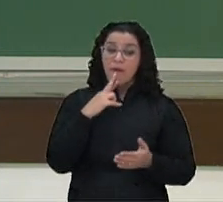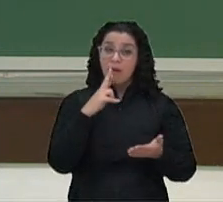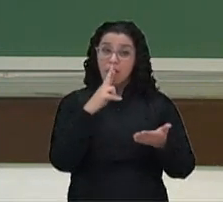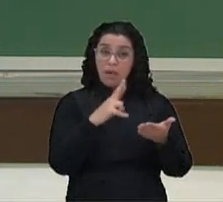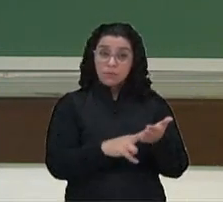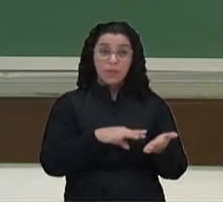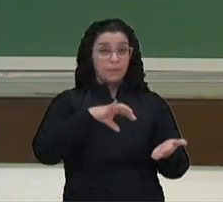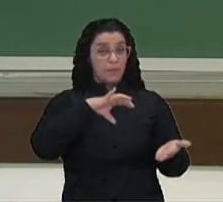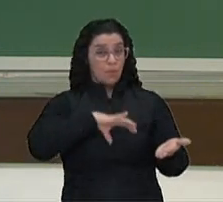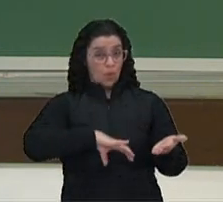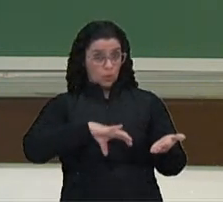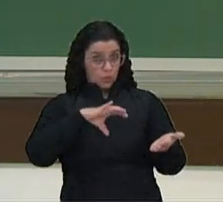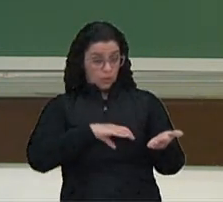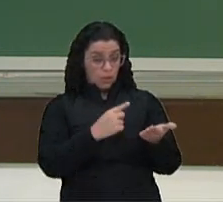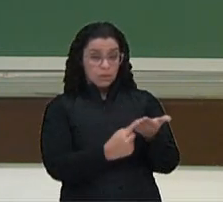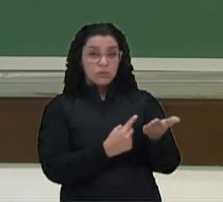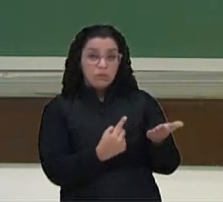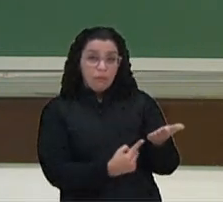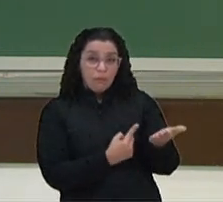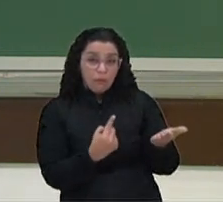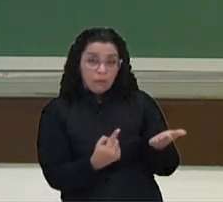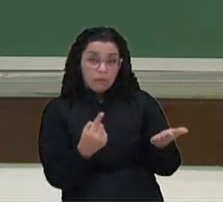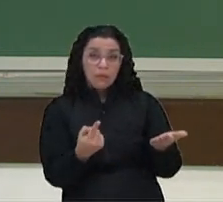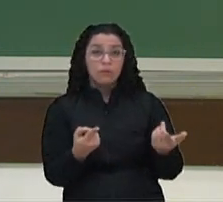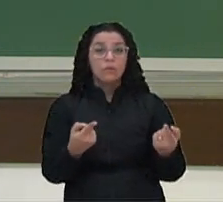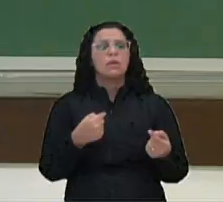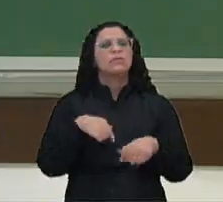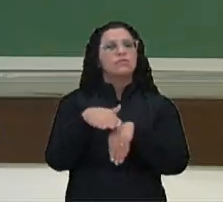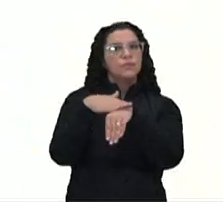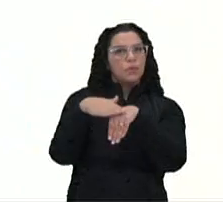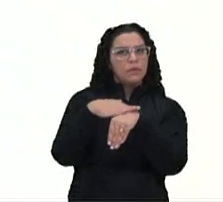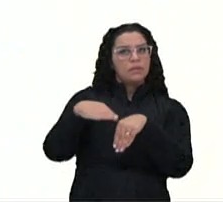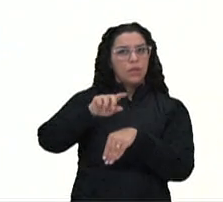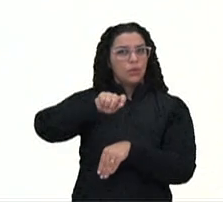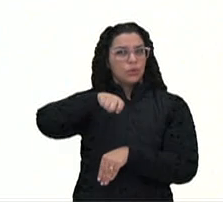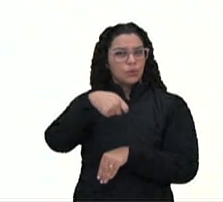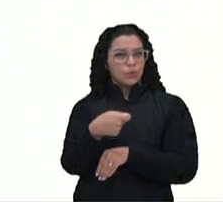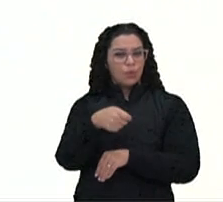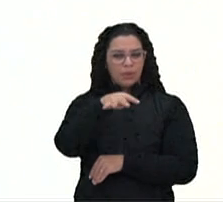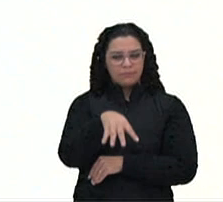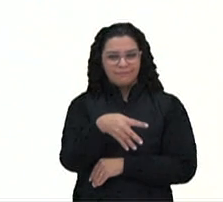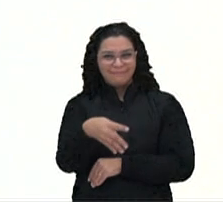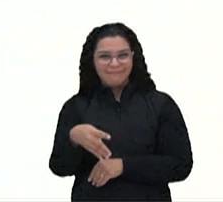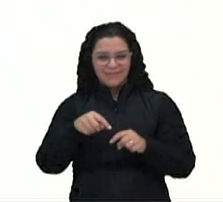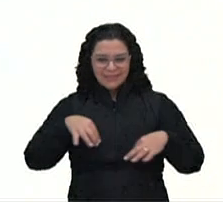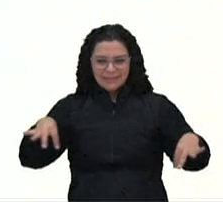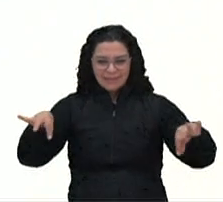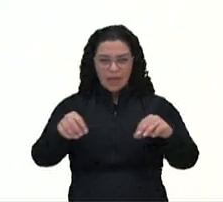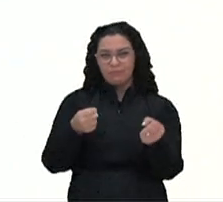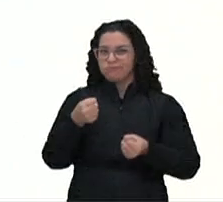em português no caderno de vocês. Daí a gente já conversa sobre o chess boxing.